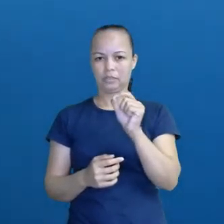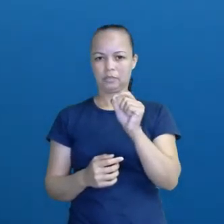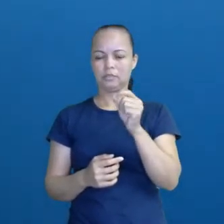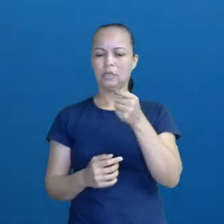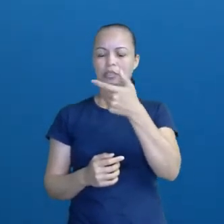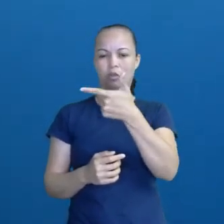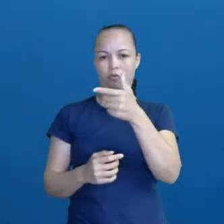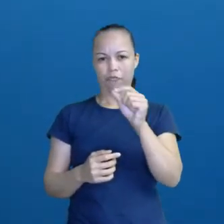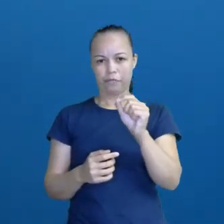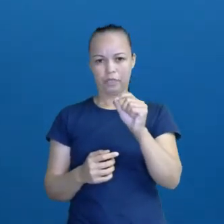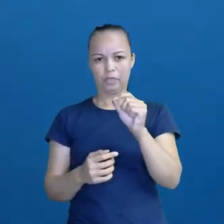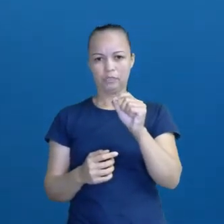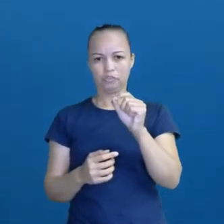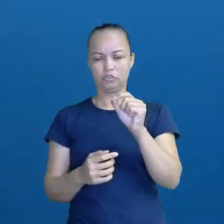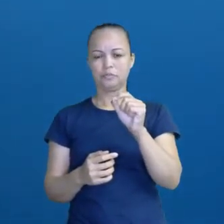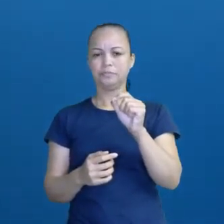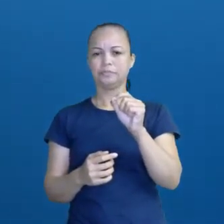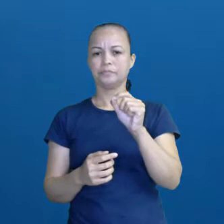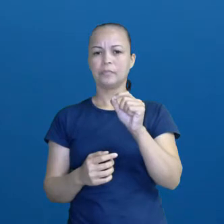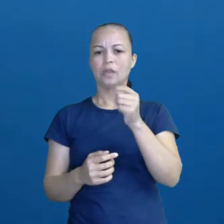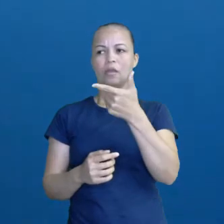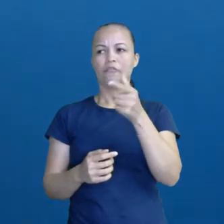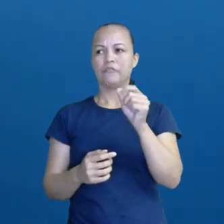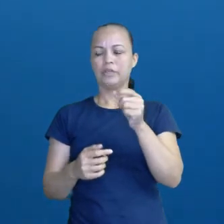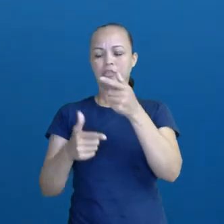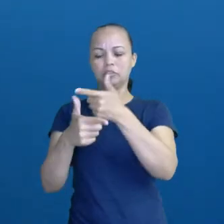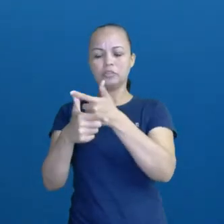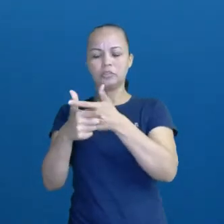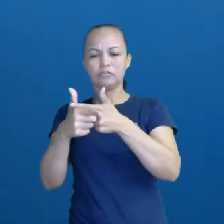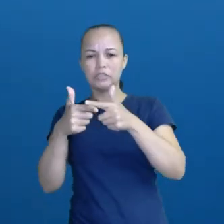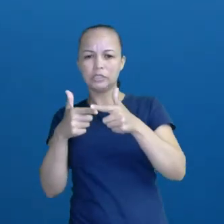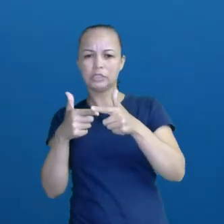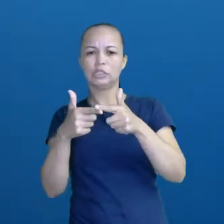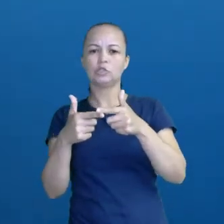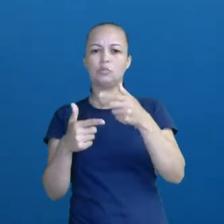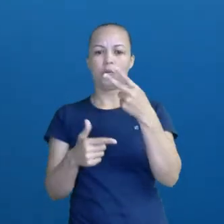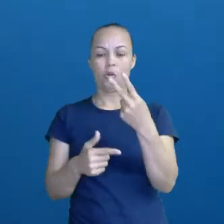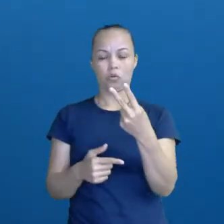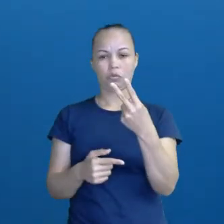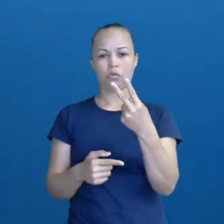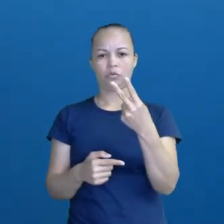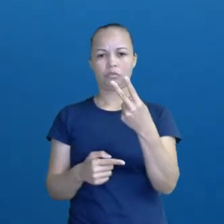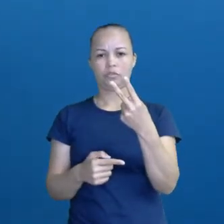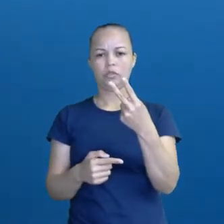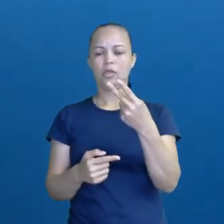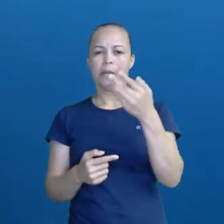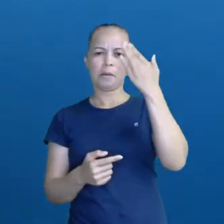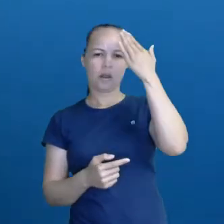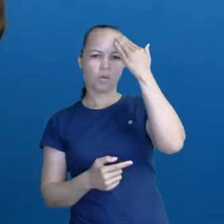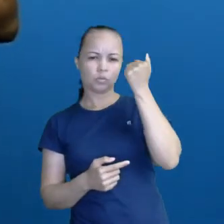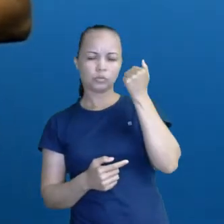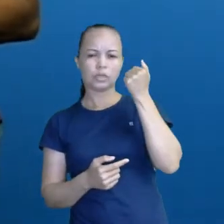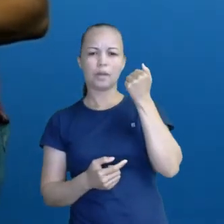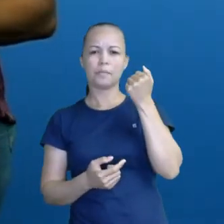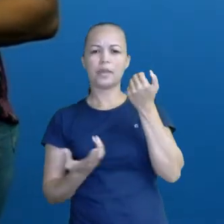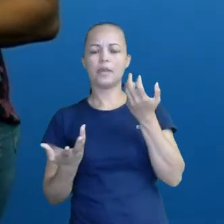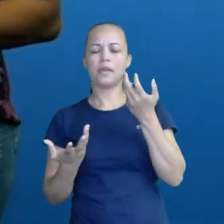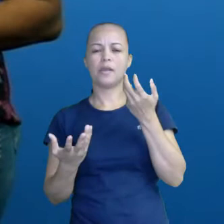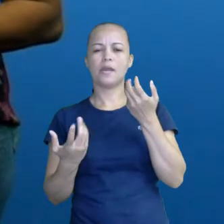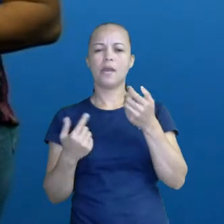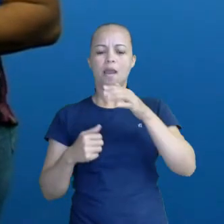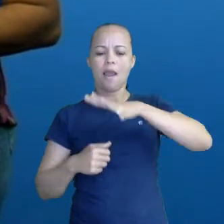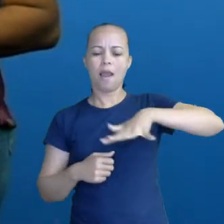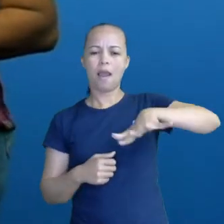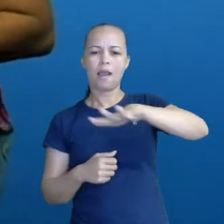Então 20:20 vai ser dividido por dois para eu saber a